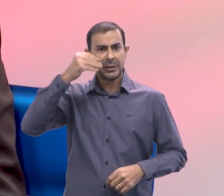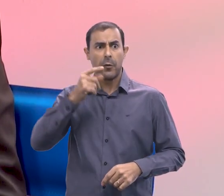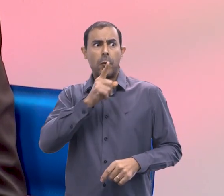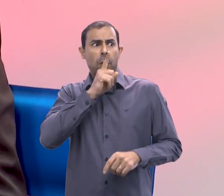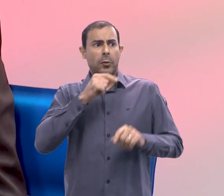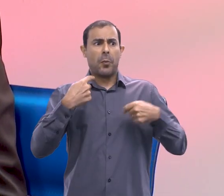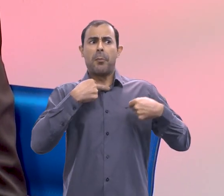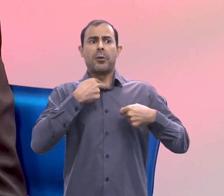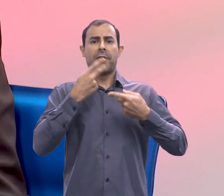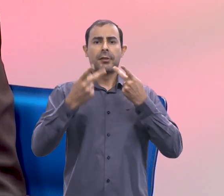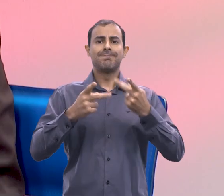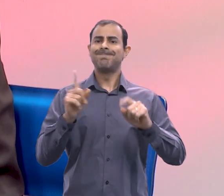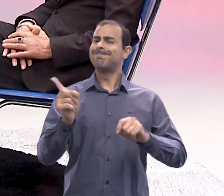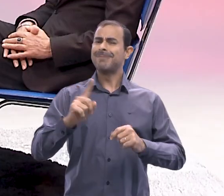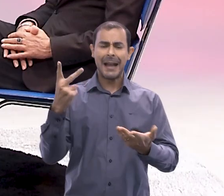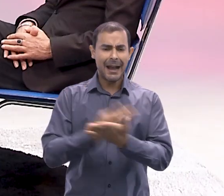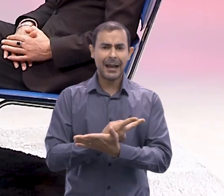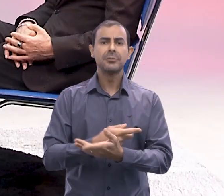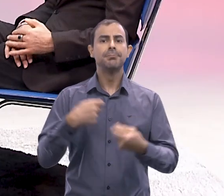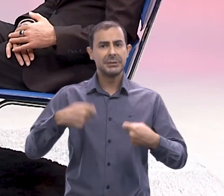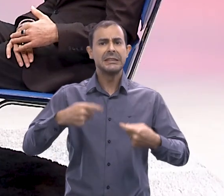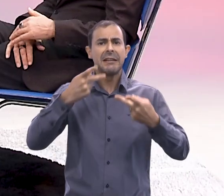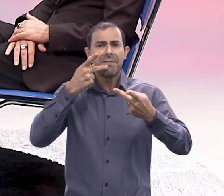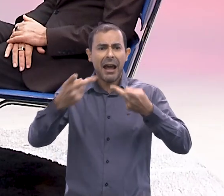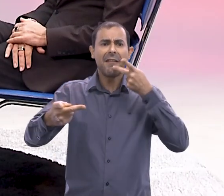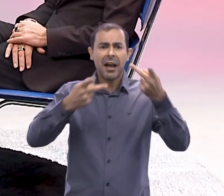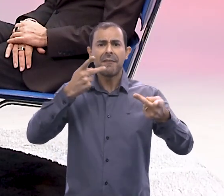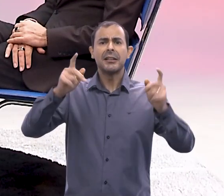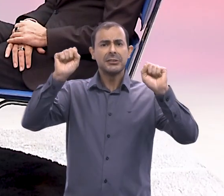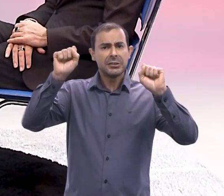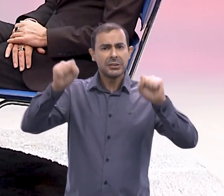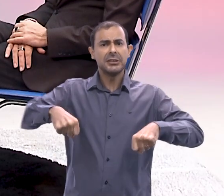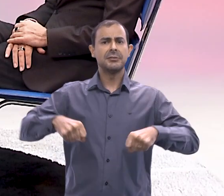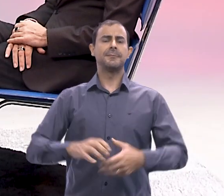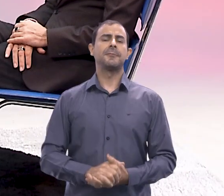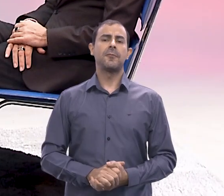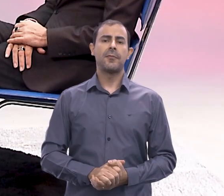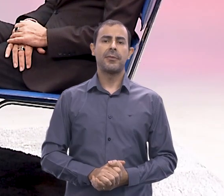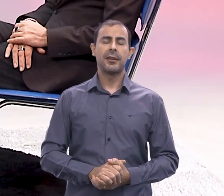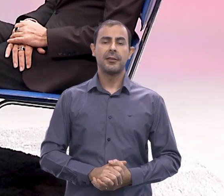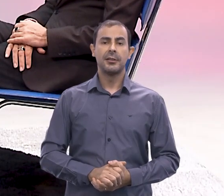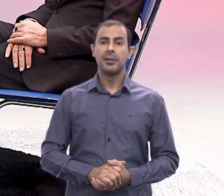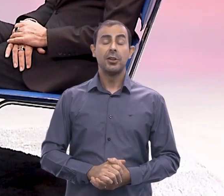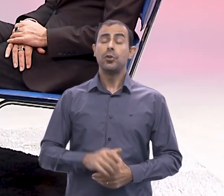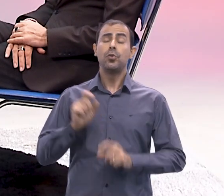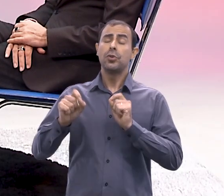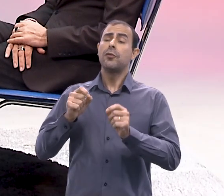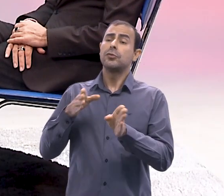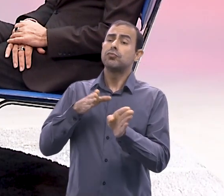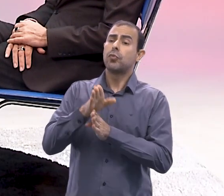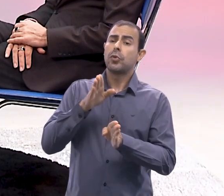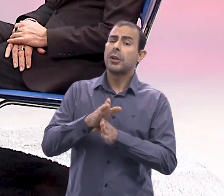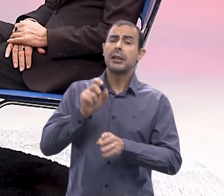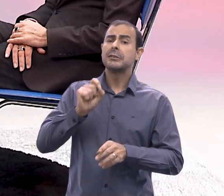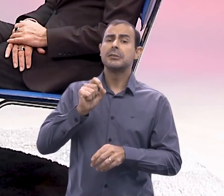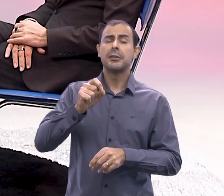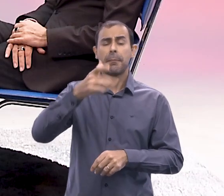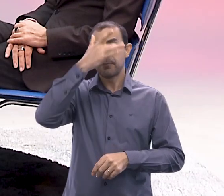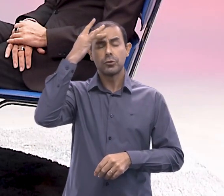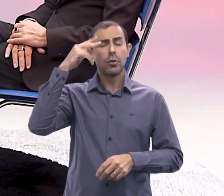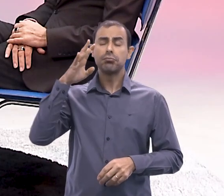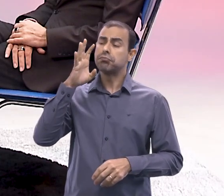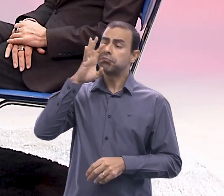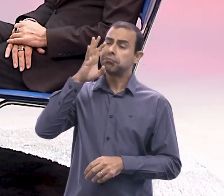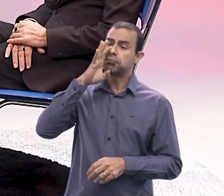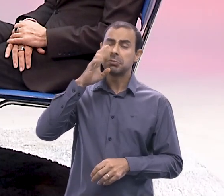nós precisamos falar mais. E qual que é o trabalho, Edilson, que você realiza aqui no nosso estado, para quem está ali do outro lado possa conhecer um